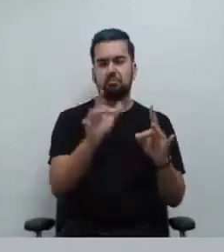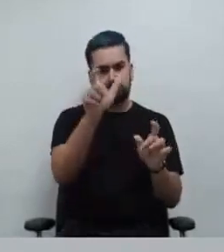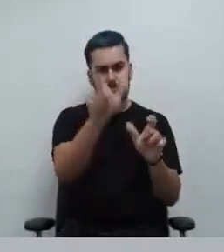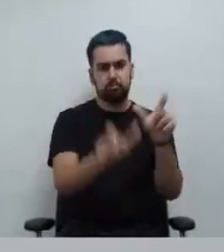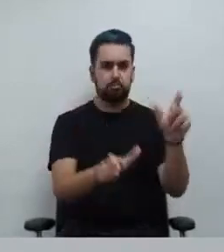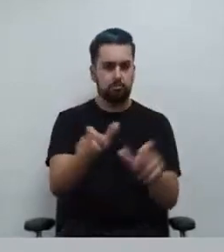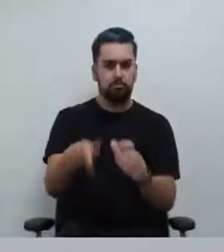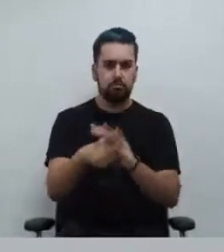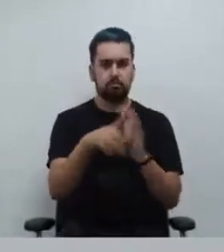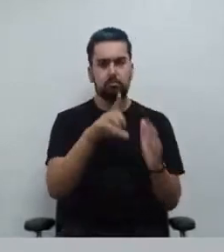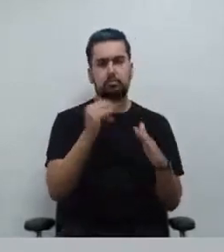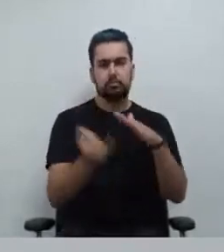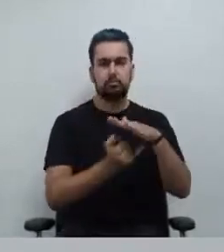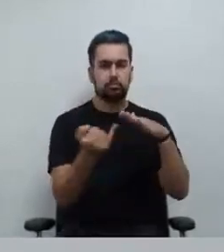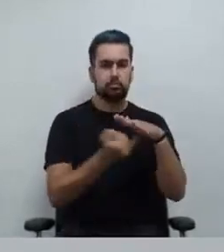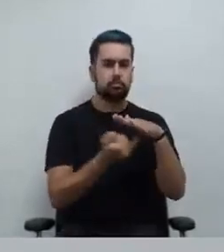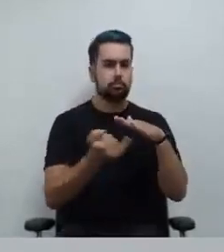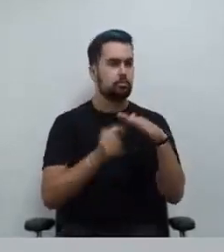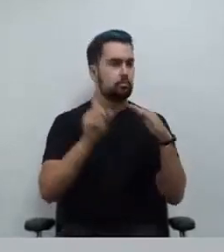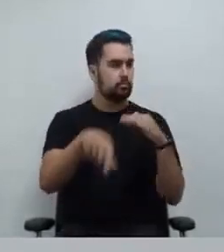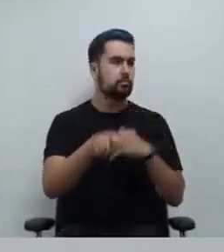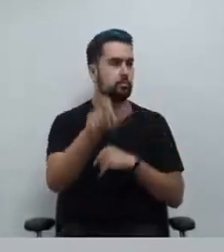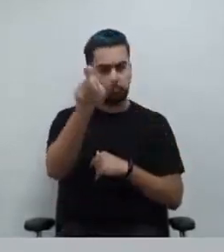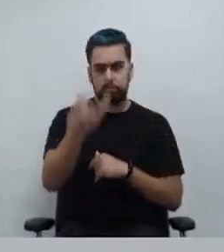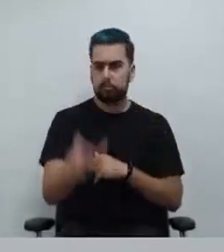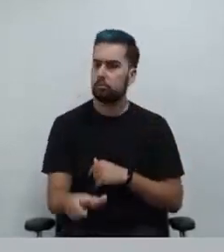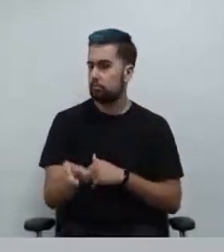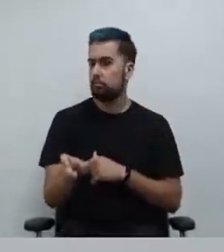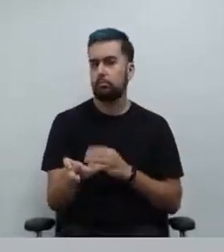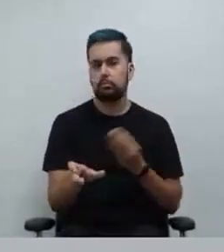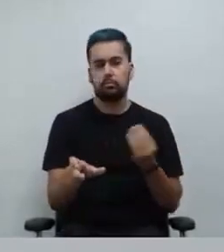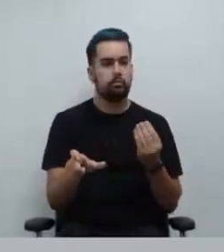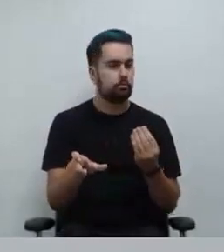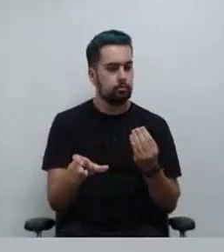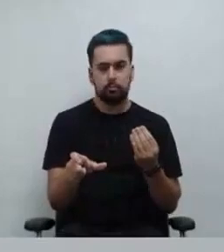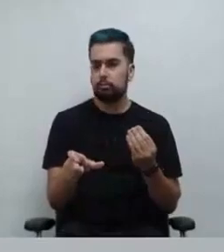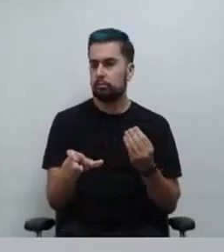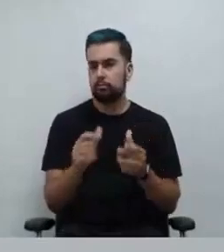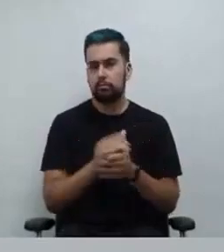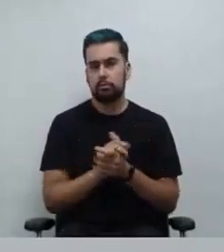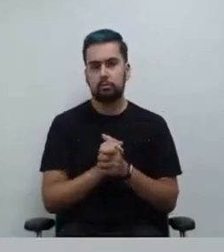membro da instituição, é uma pessoa muito